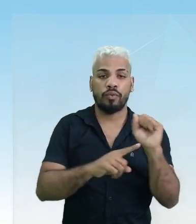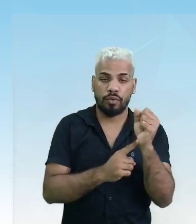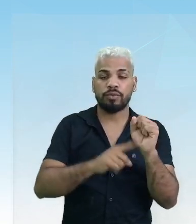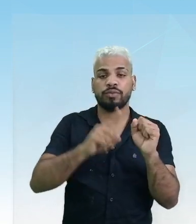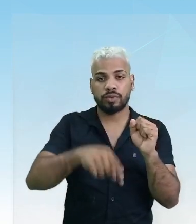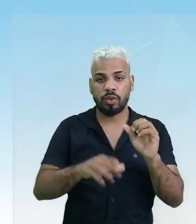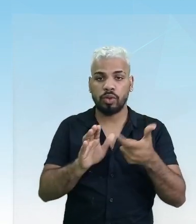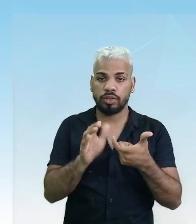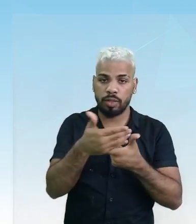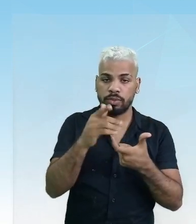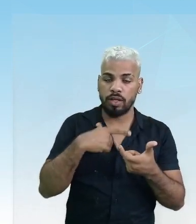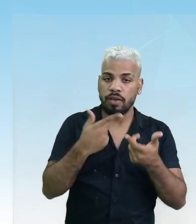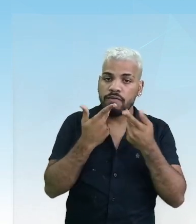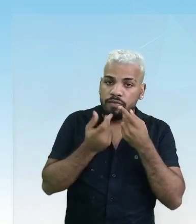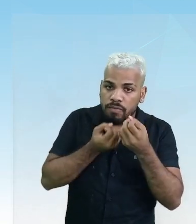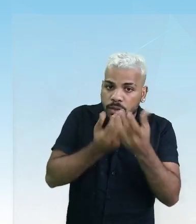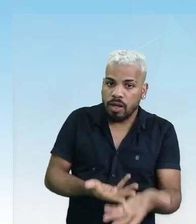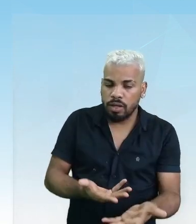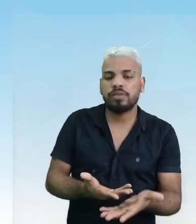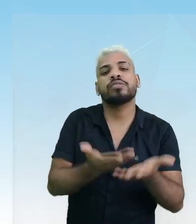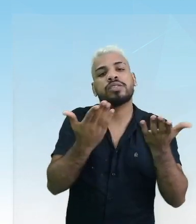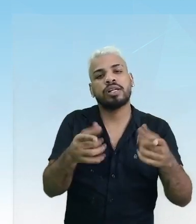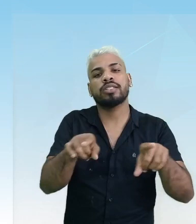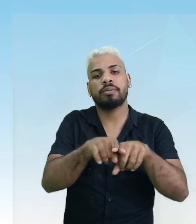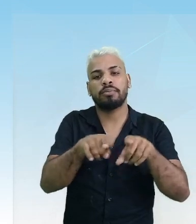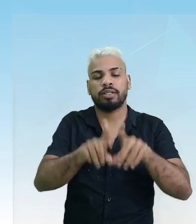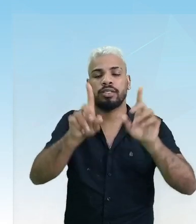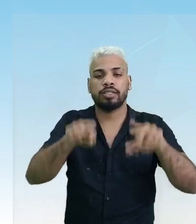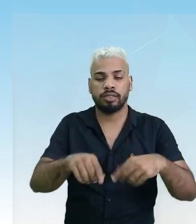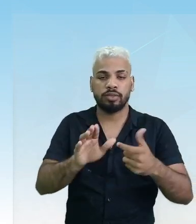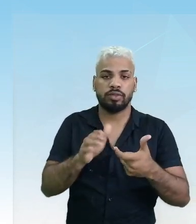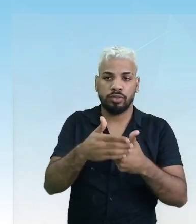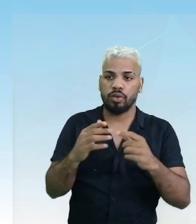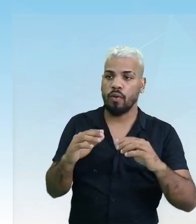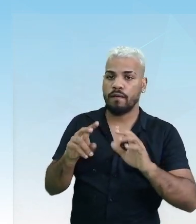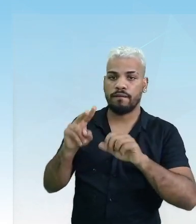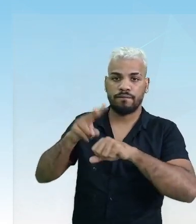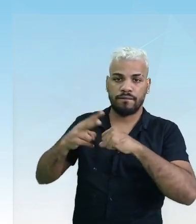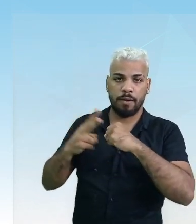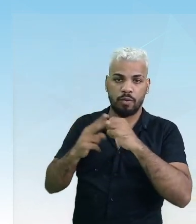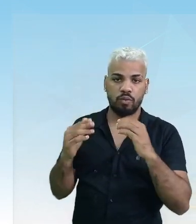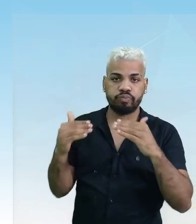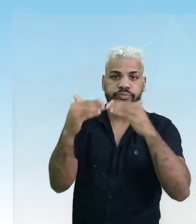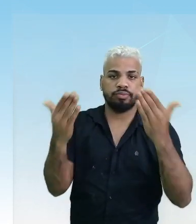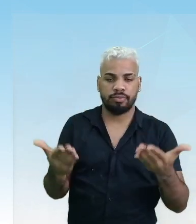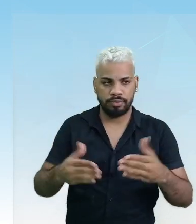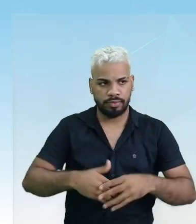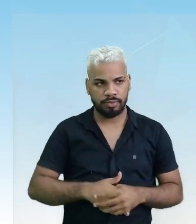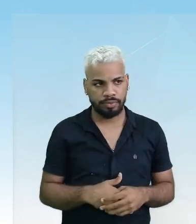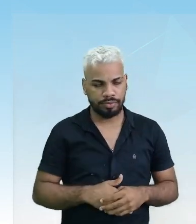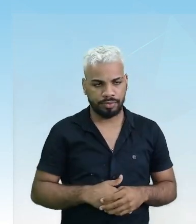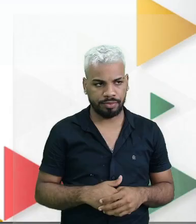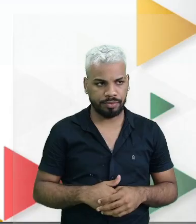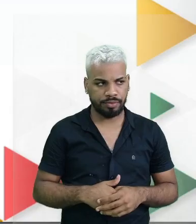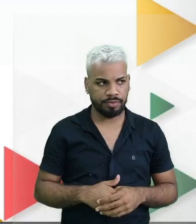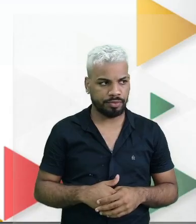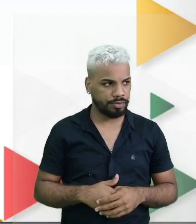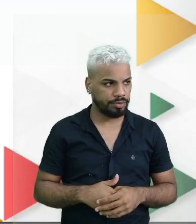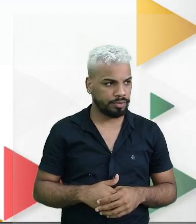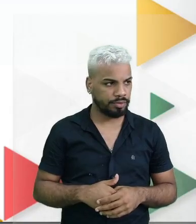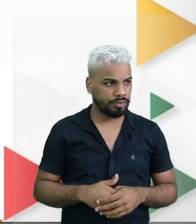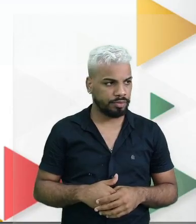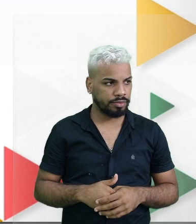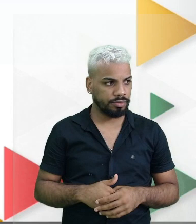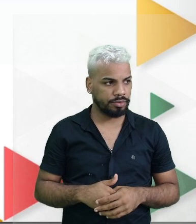se declara alguma coisa e também é o termo com quem o verbo concorda. Aqui nós temos um exemplo.